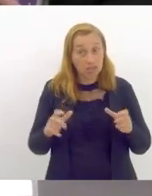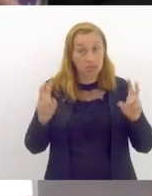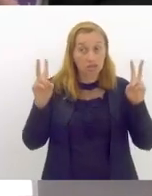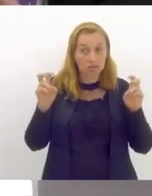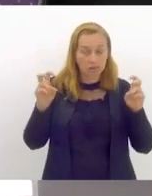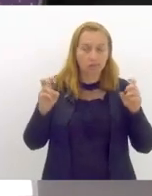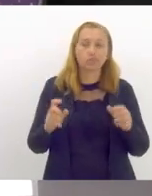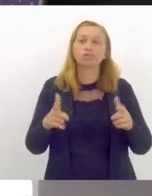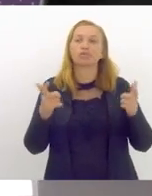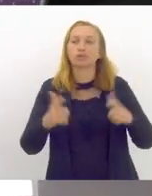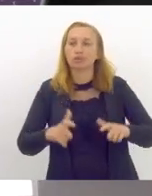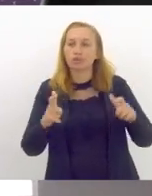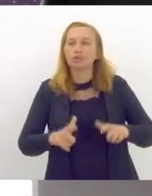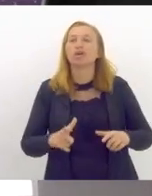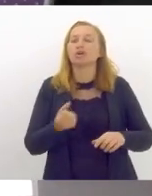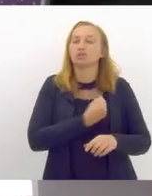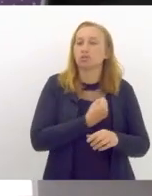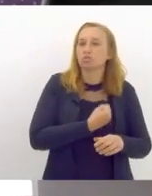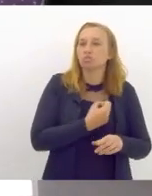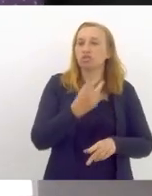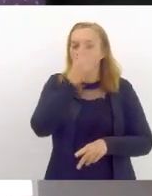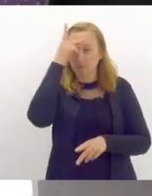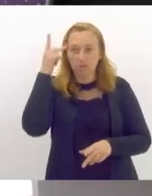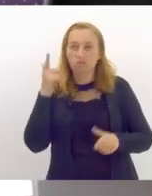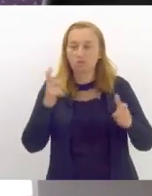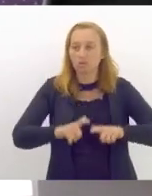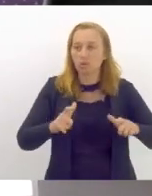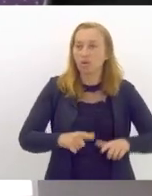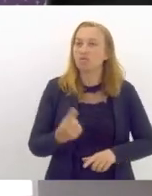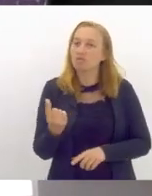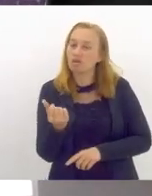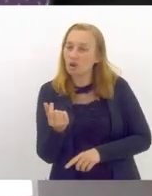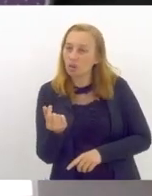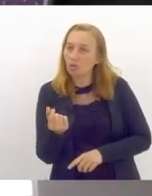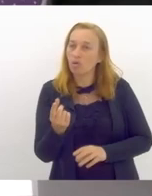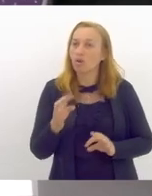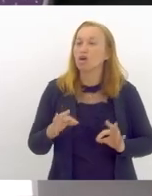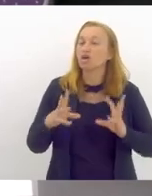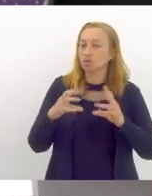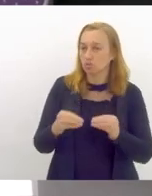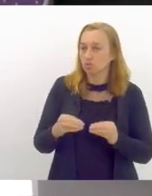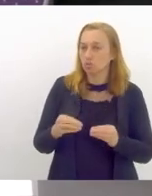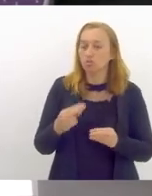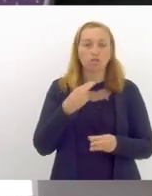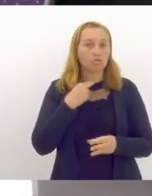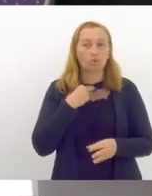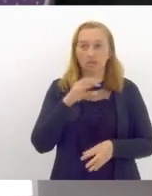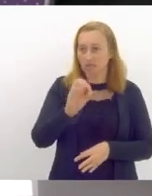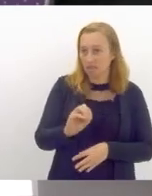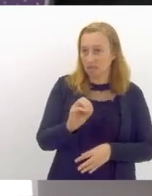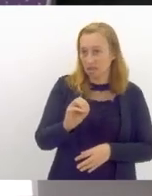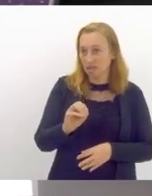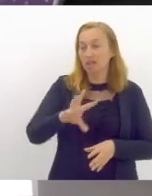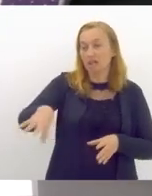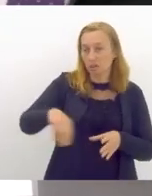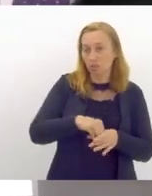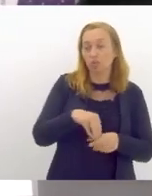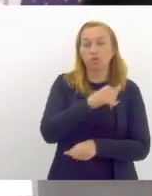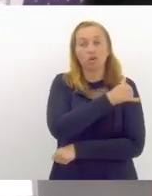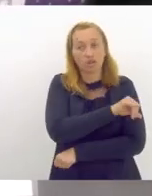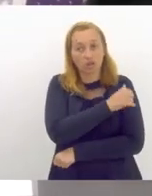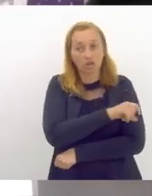território população arrecadação valor adicionado isso não pode estar Zerado que incluiu o município do Rio